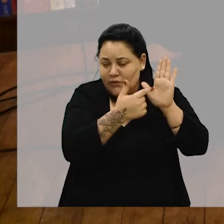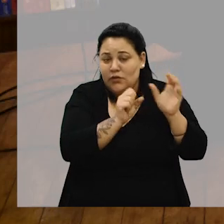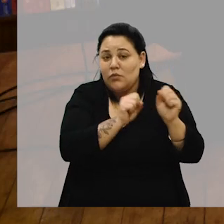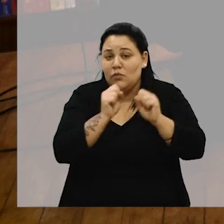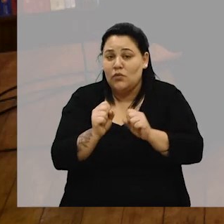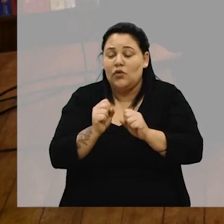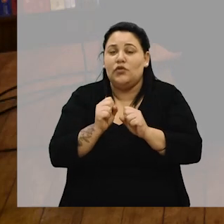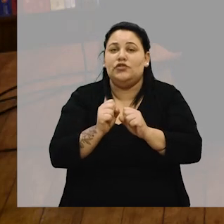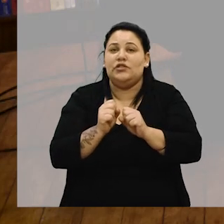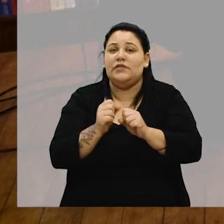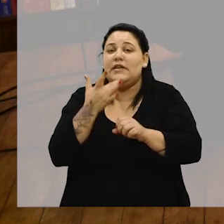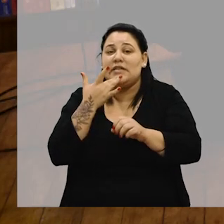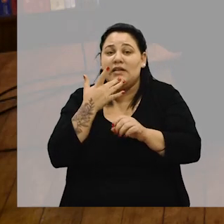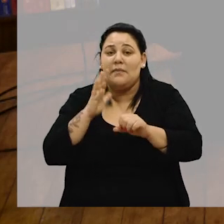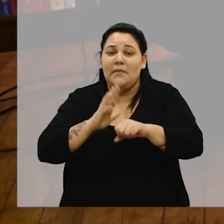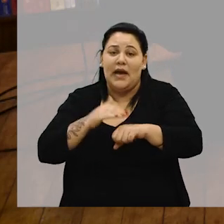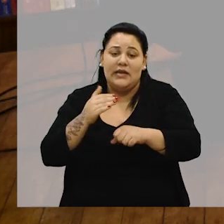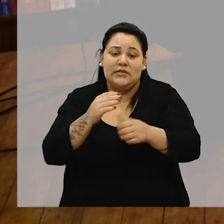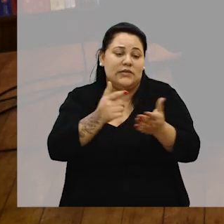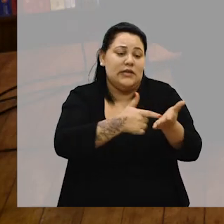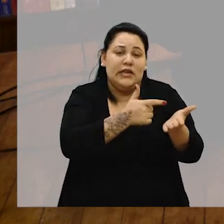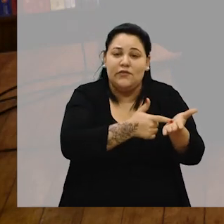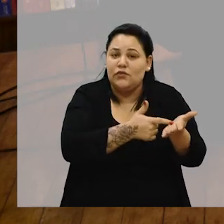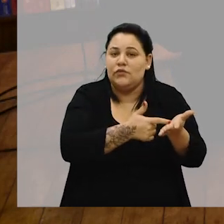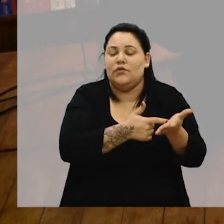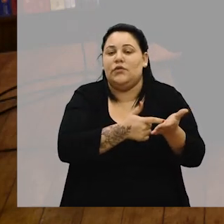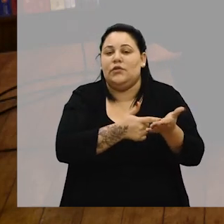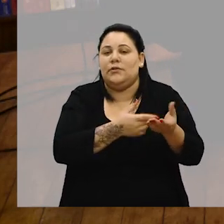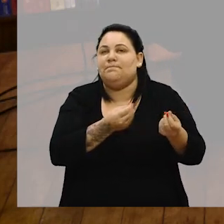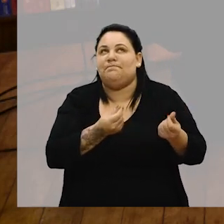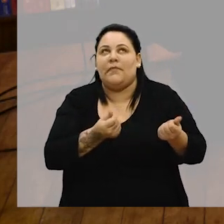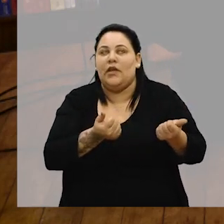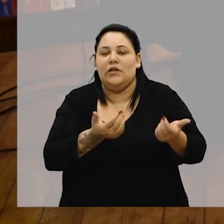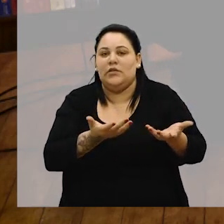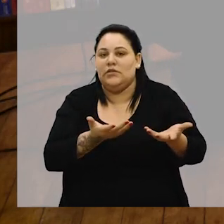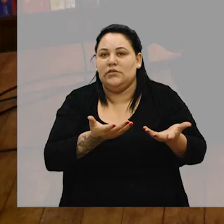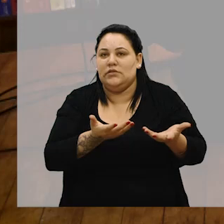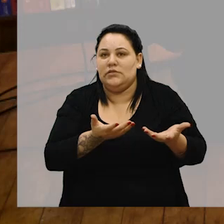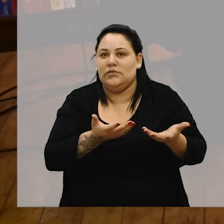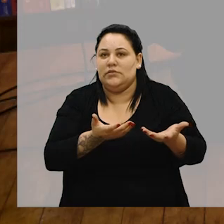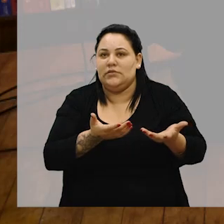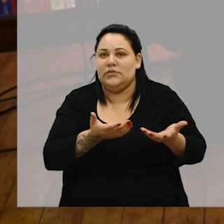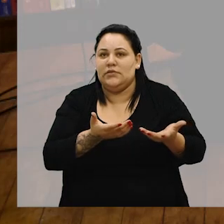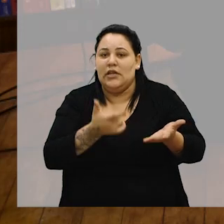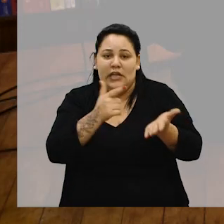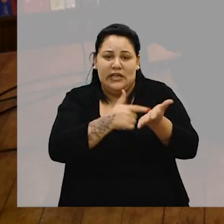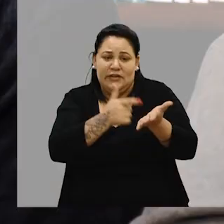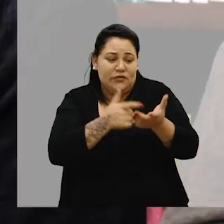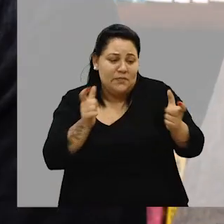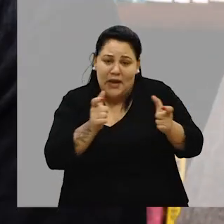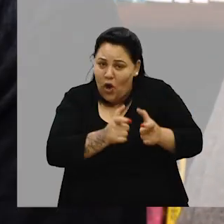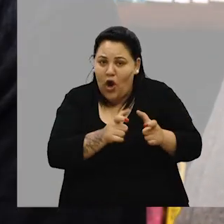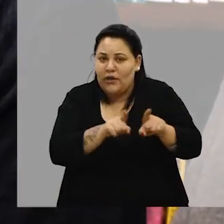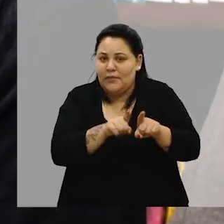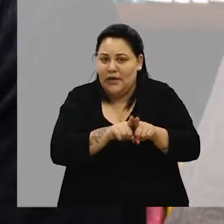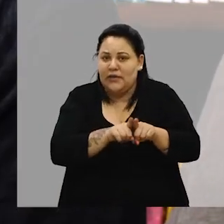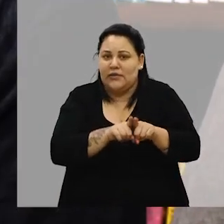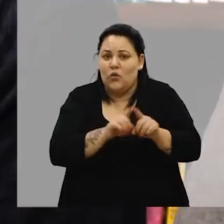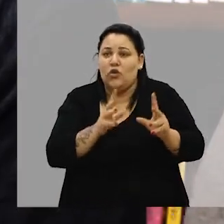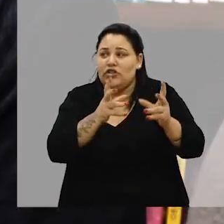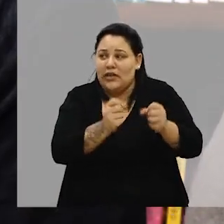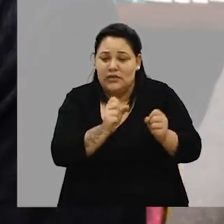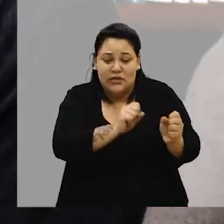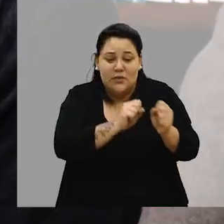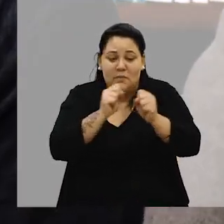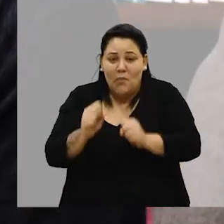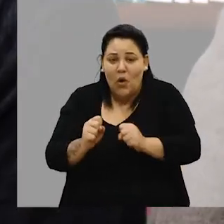livro que possibilite a produção dessas obras, digamos assim, de menor quantidade, né, de